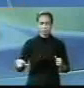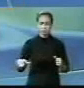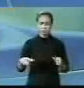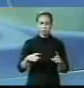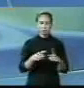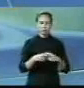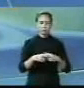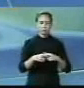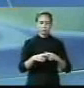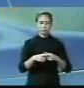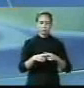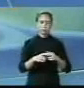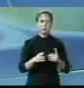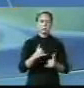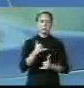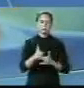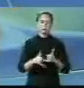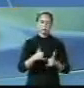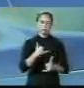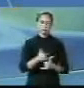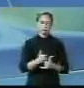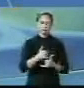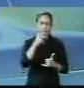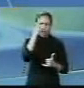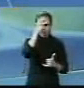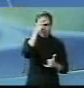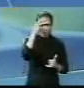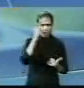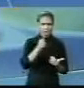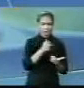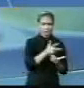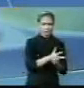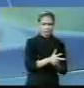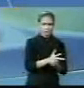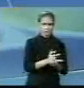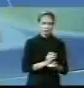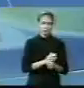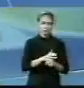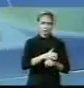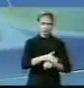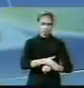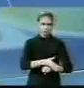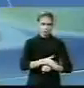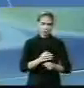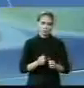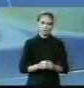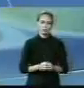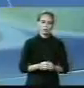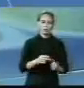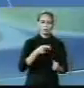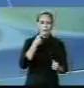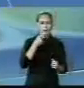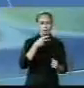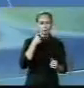disponibilizadas online na internet para que seus clientes possam fazer acesso. Com relação principalmente a sites,